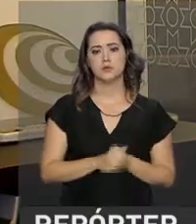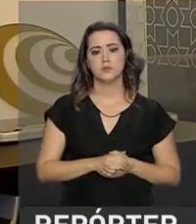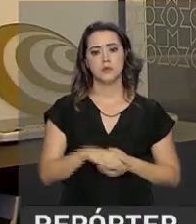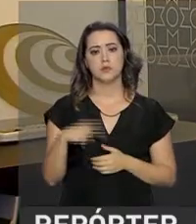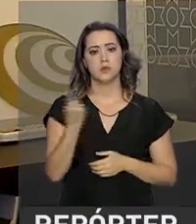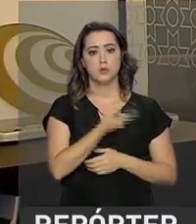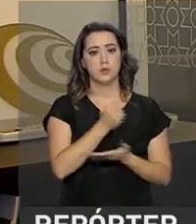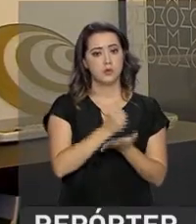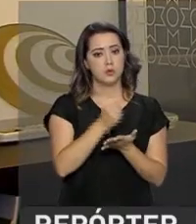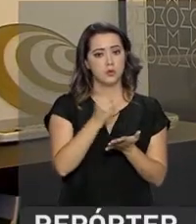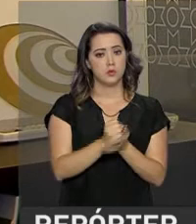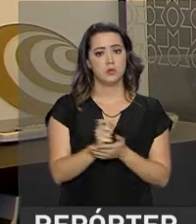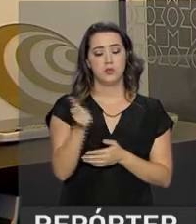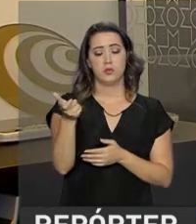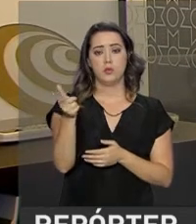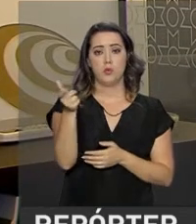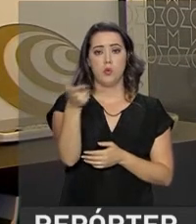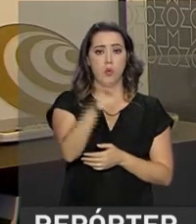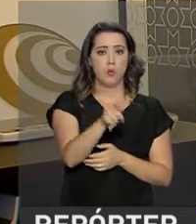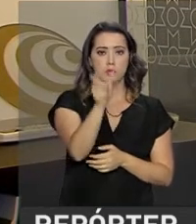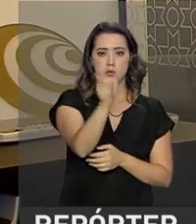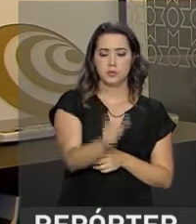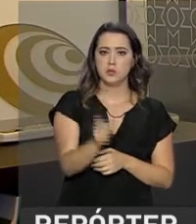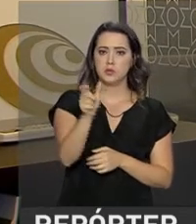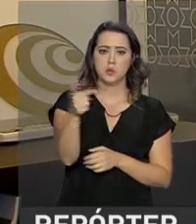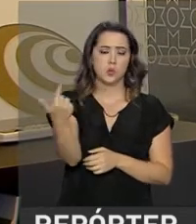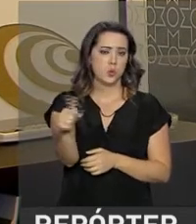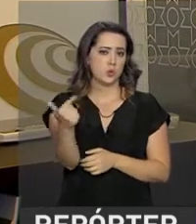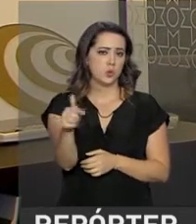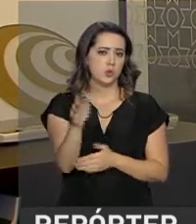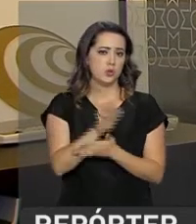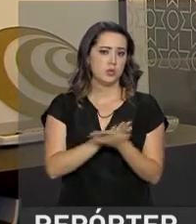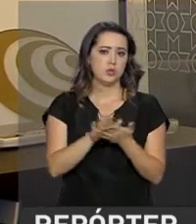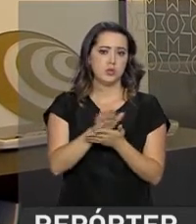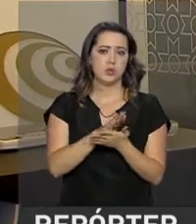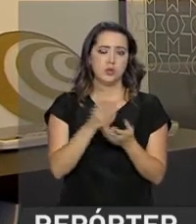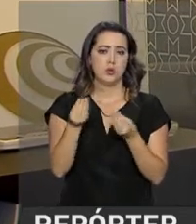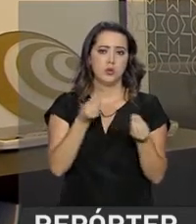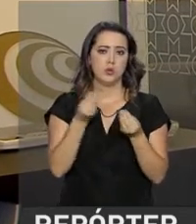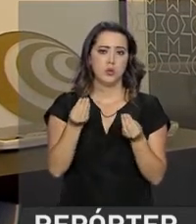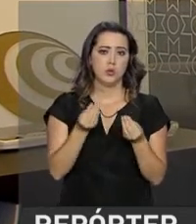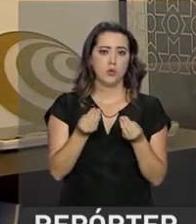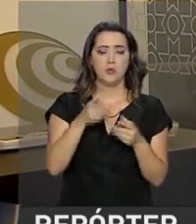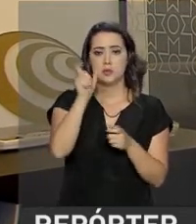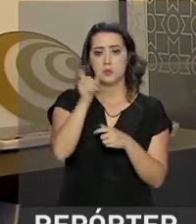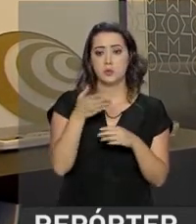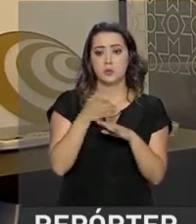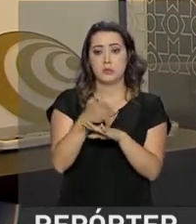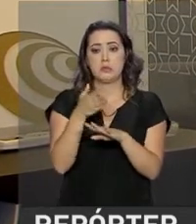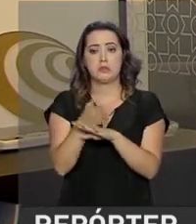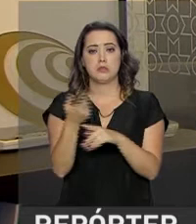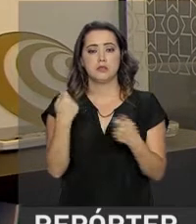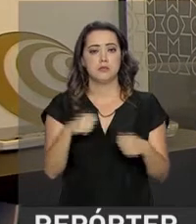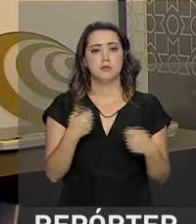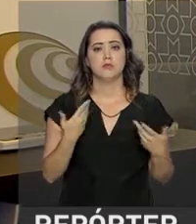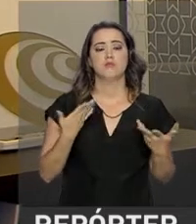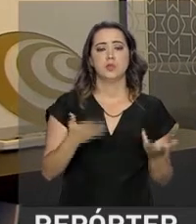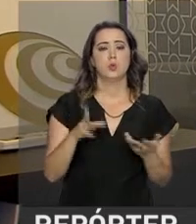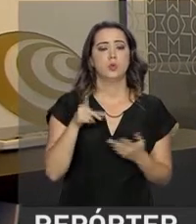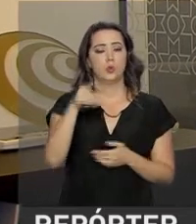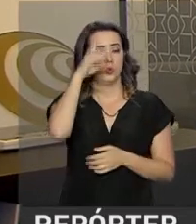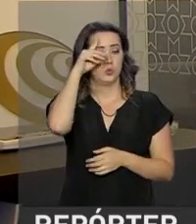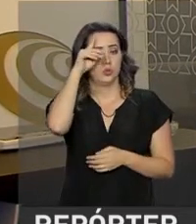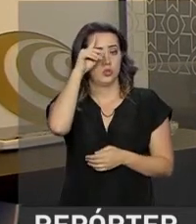Recentemente, contratamos mais um recepcionista. Não estava mais comportando a demanda de clientes, de contatos que nós estávamos recebendo por